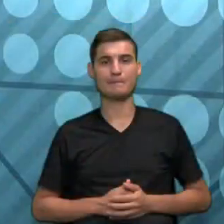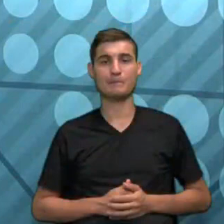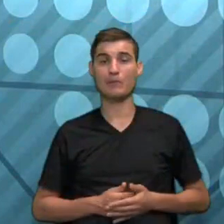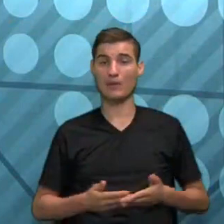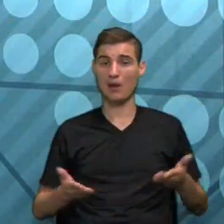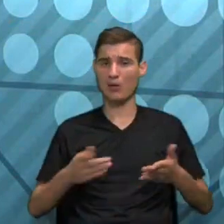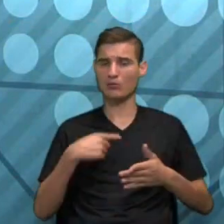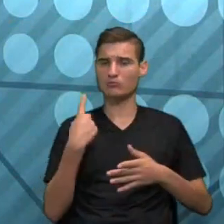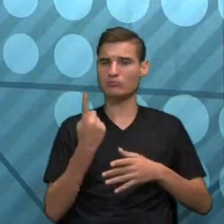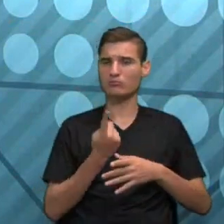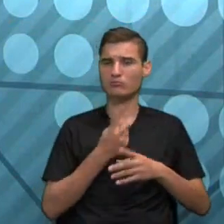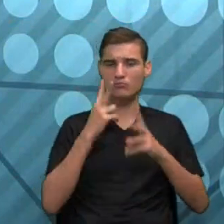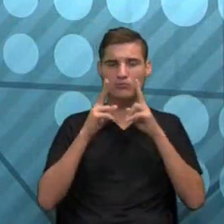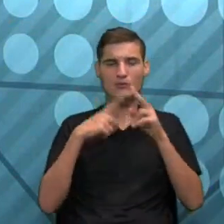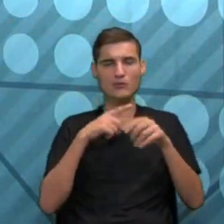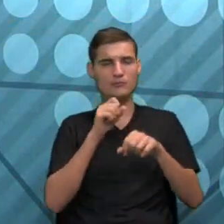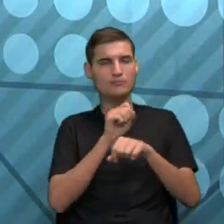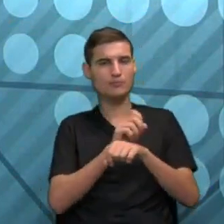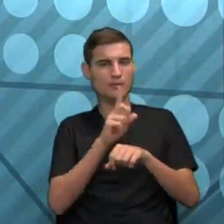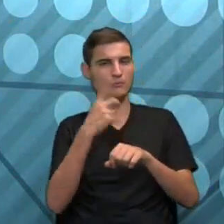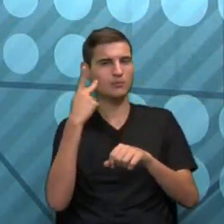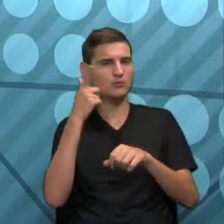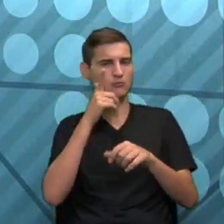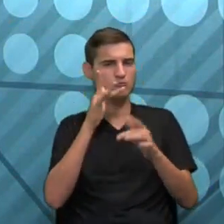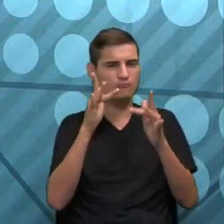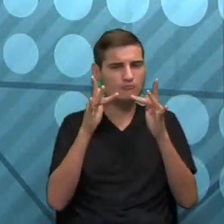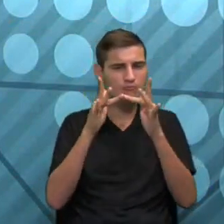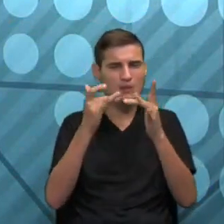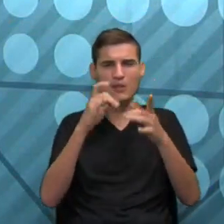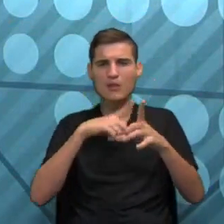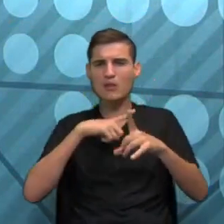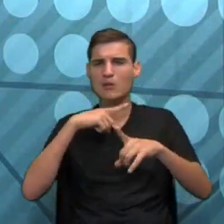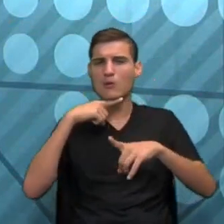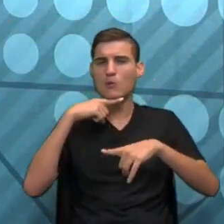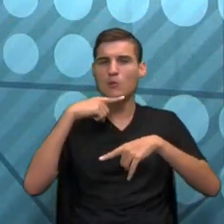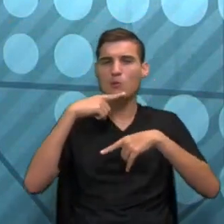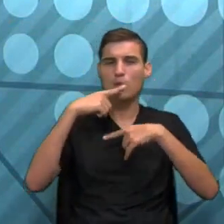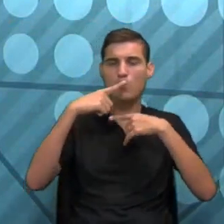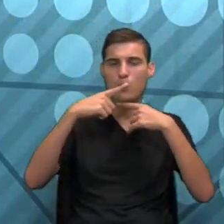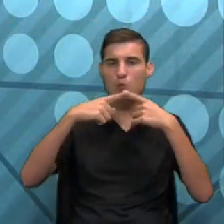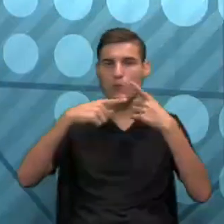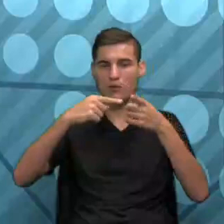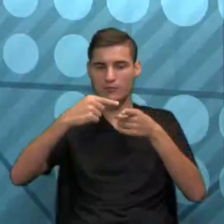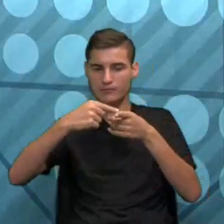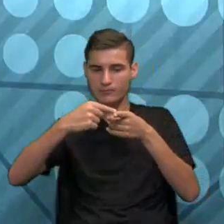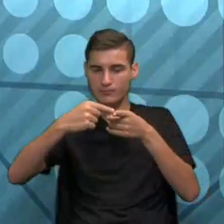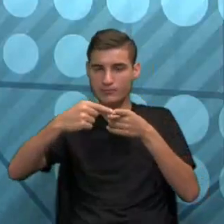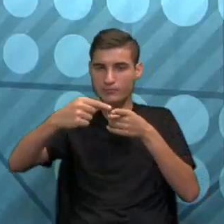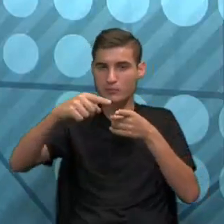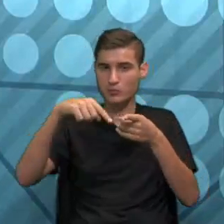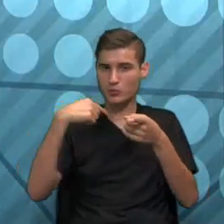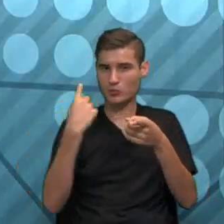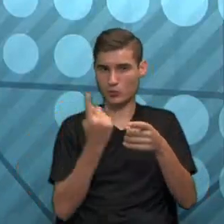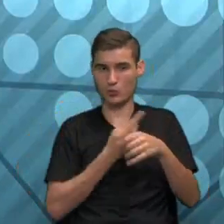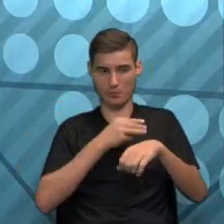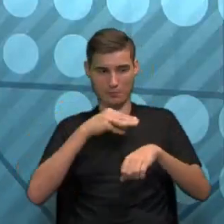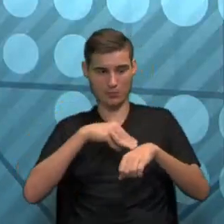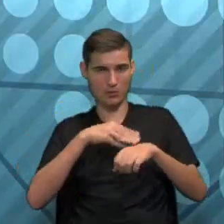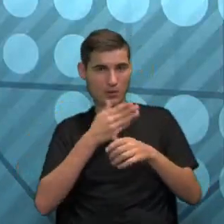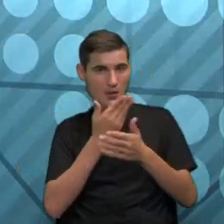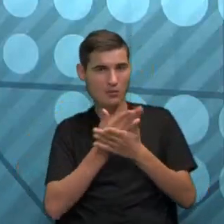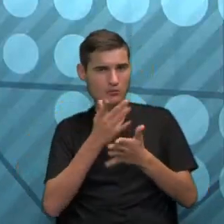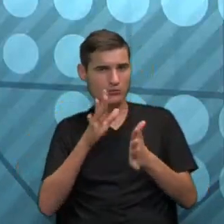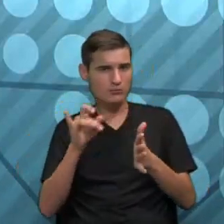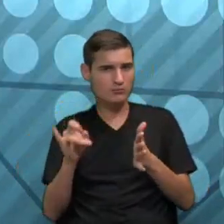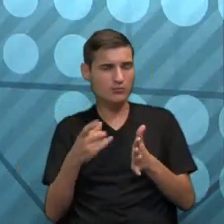E agora a gente vai ter um tempo para interação. Se já ocorreu alguma dúvida ao longo desses nossos primeiros minutos de aula, você pode